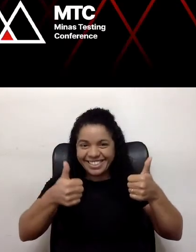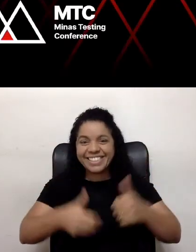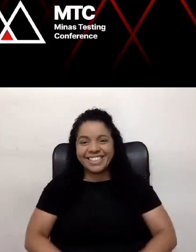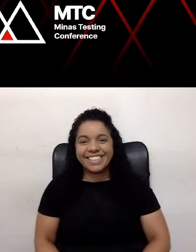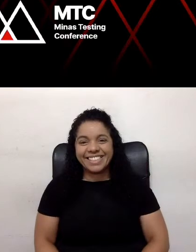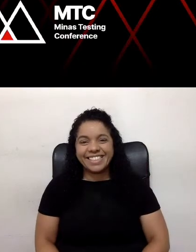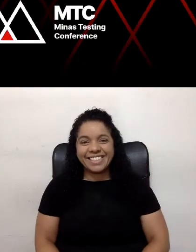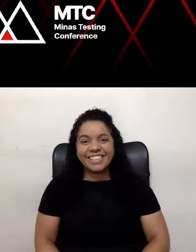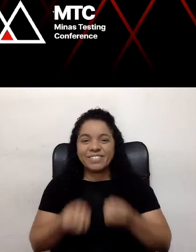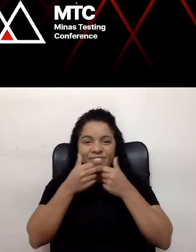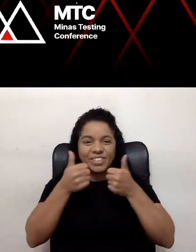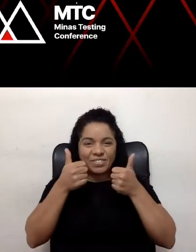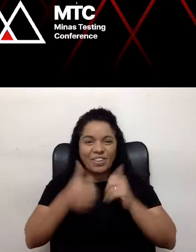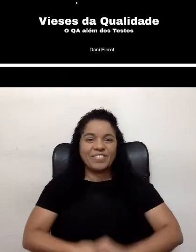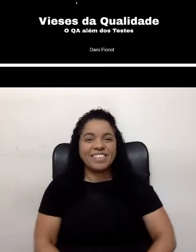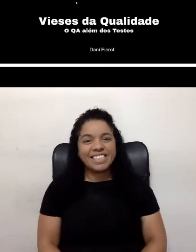Muito bom.